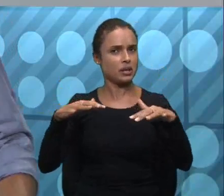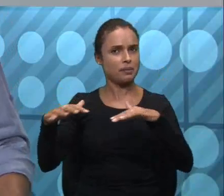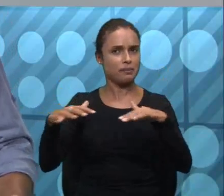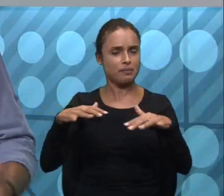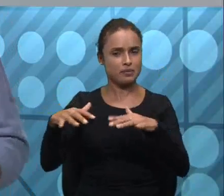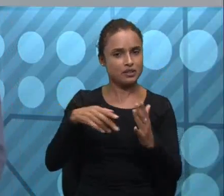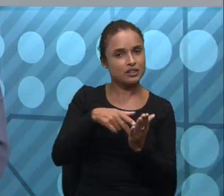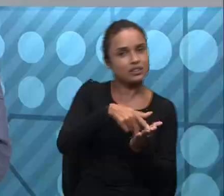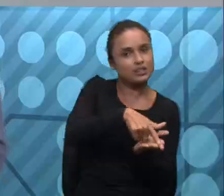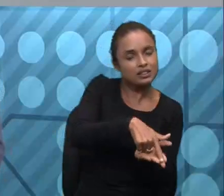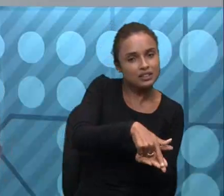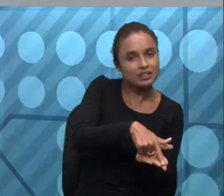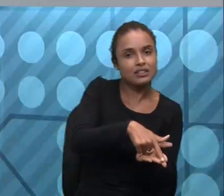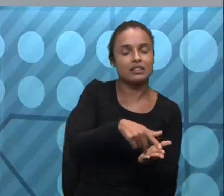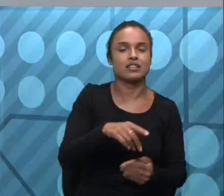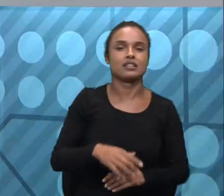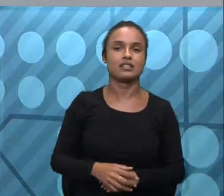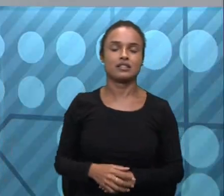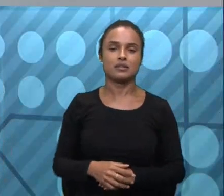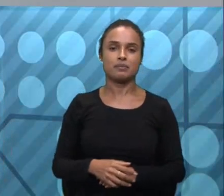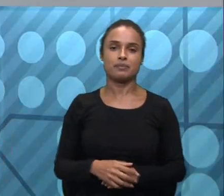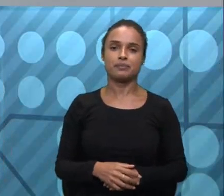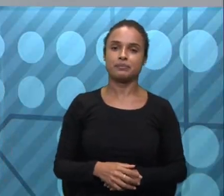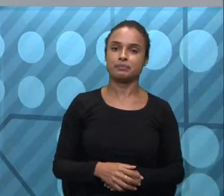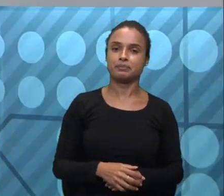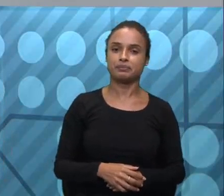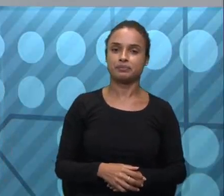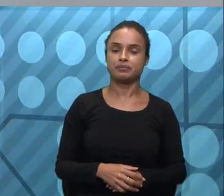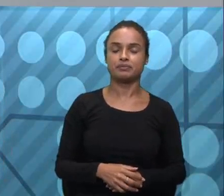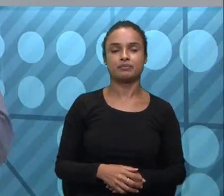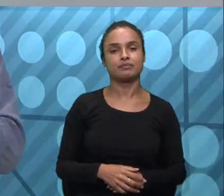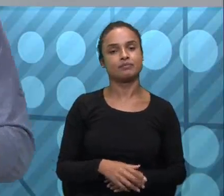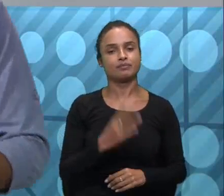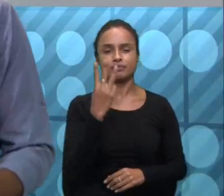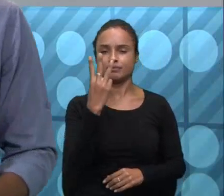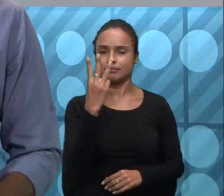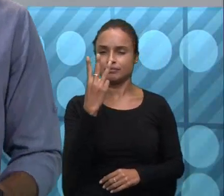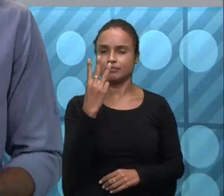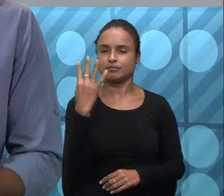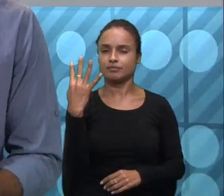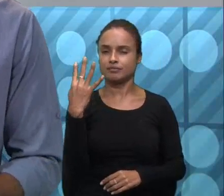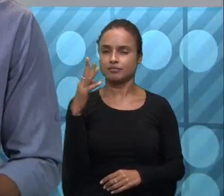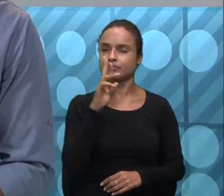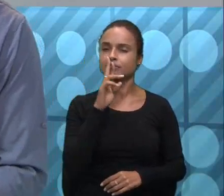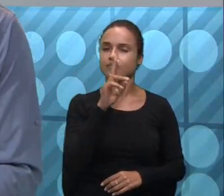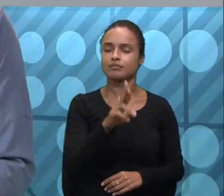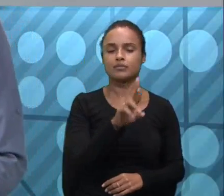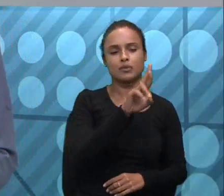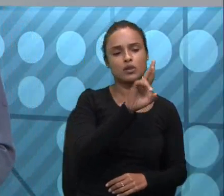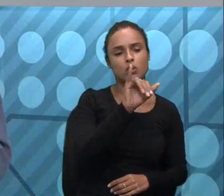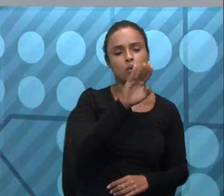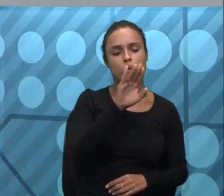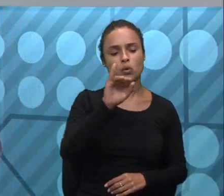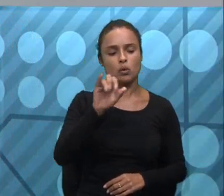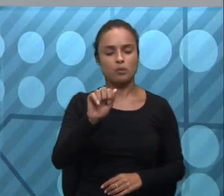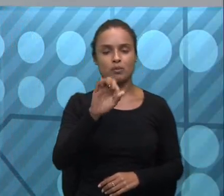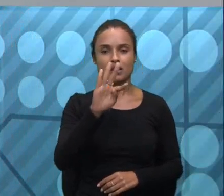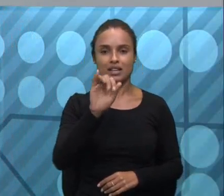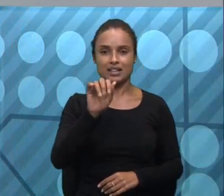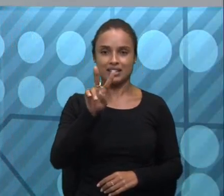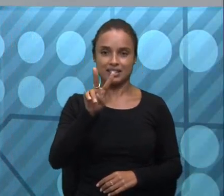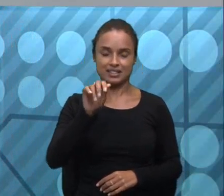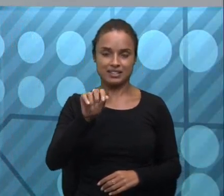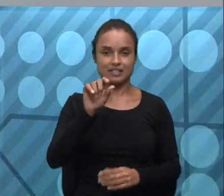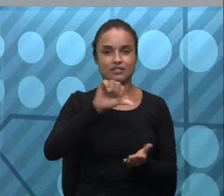área. Muito legal. Que mais, pessoal? Continua aí, vou dar mais 3, 4 respostas. Polo de Rubiataba, Goiás. Nós